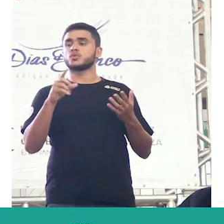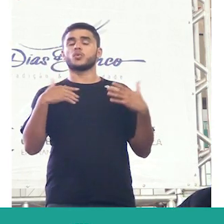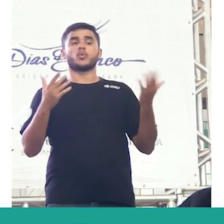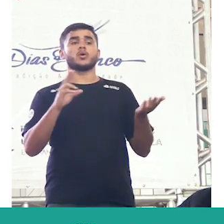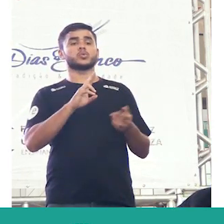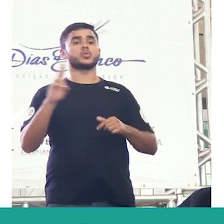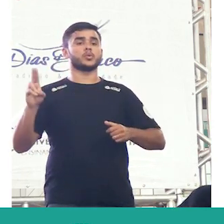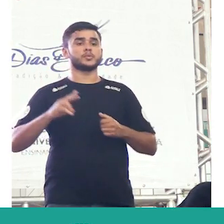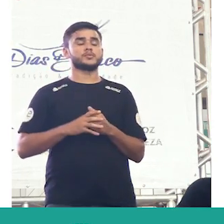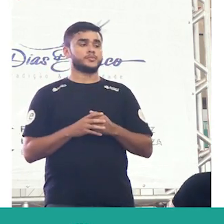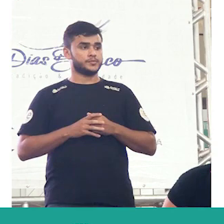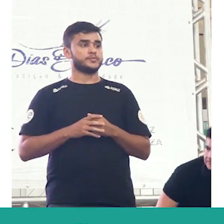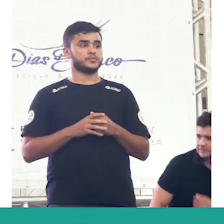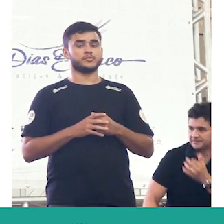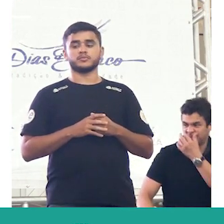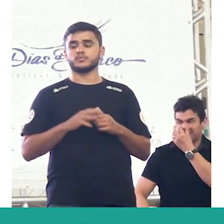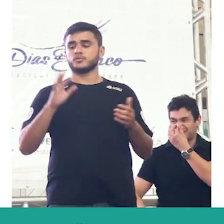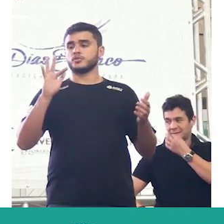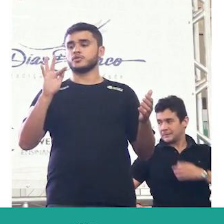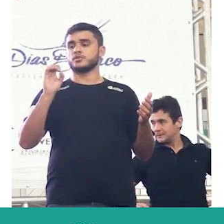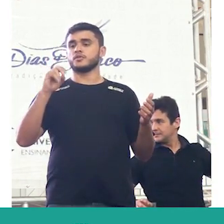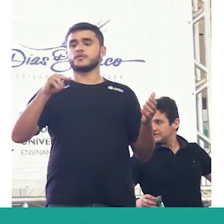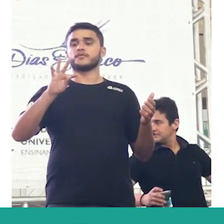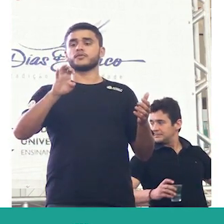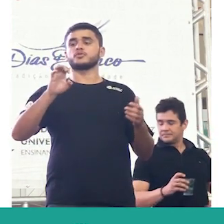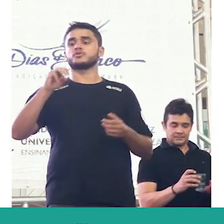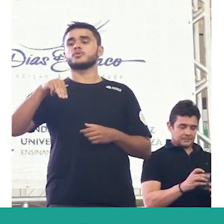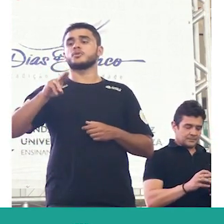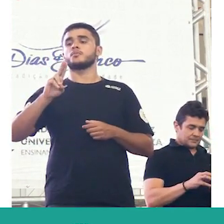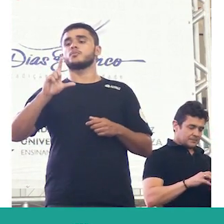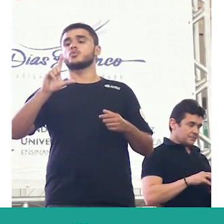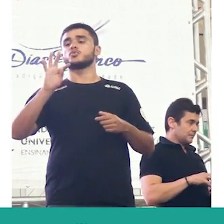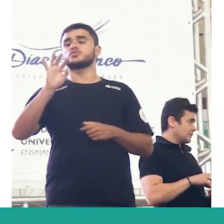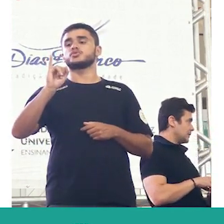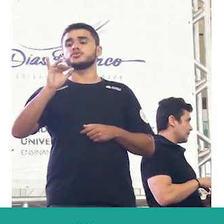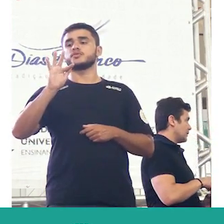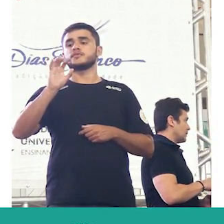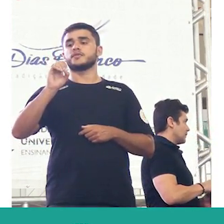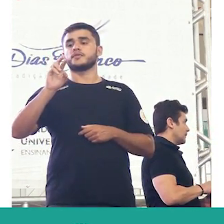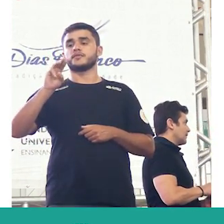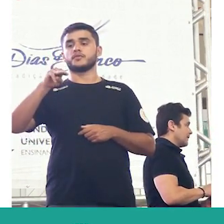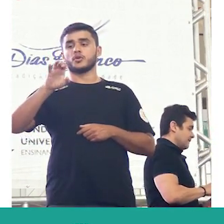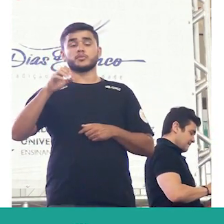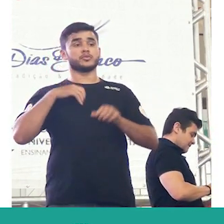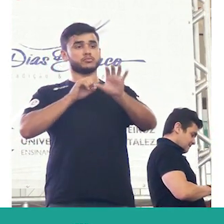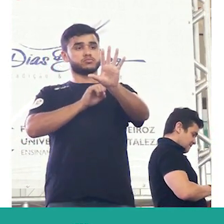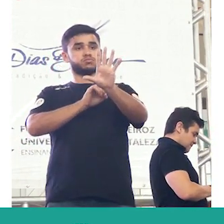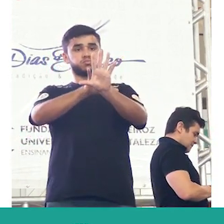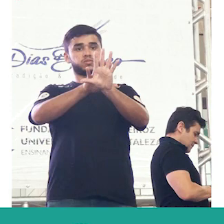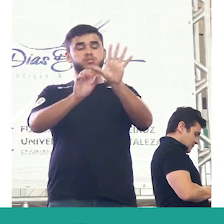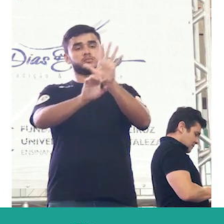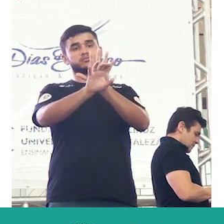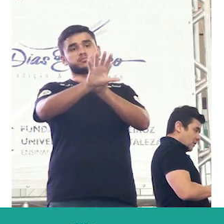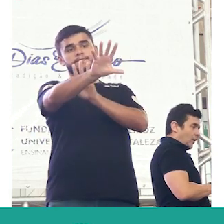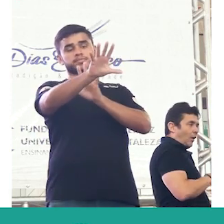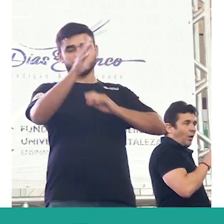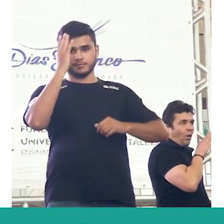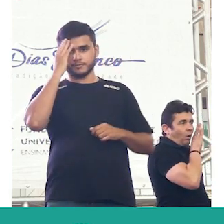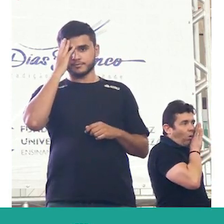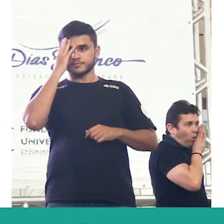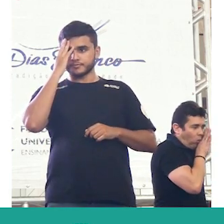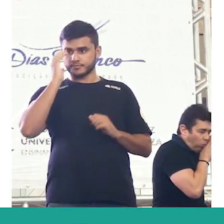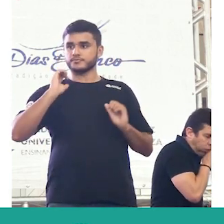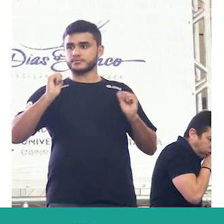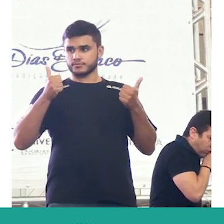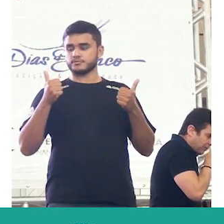que as distâncias usadas? É chamada de fonte puntiforme. Ela só projeta sombra. Ou é sombra, ou